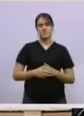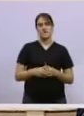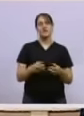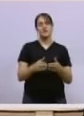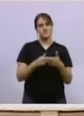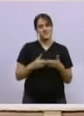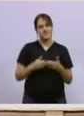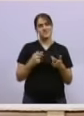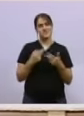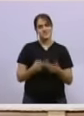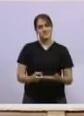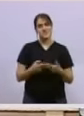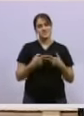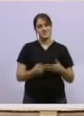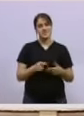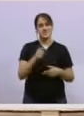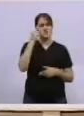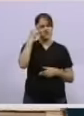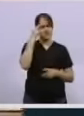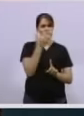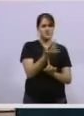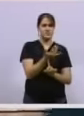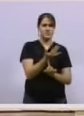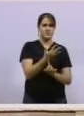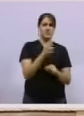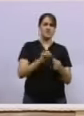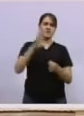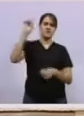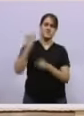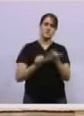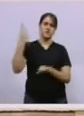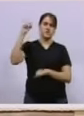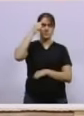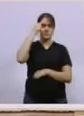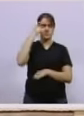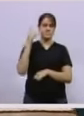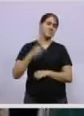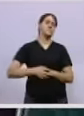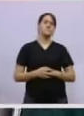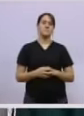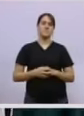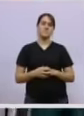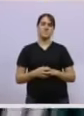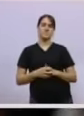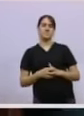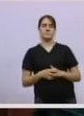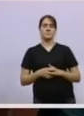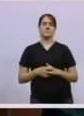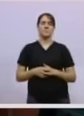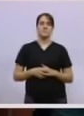paciência. Você acha que uma vela acesa convence Deus de alguma coisa? Vou fazer, acendeu a vela lá,